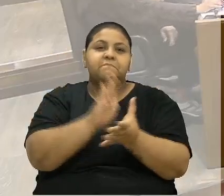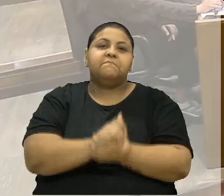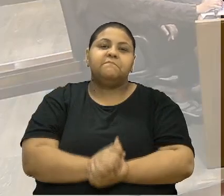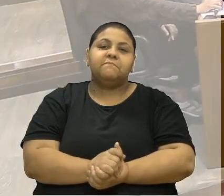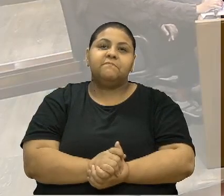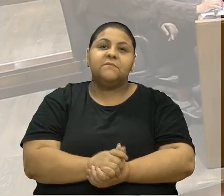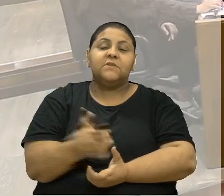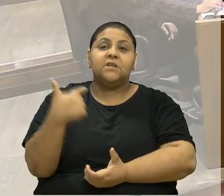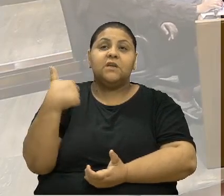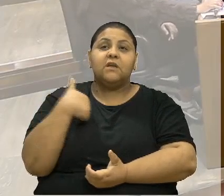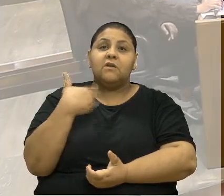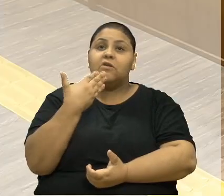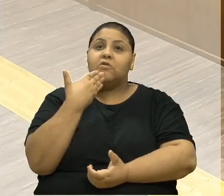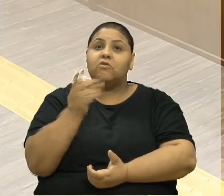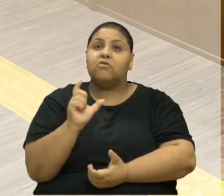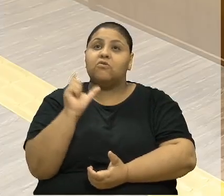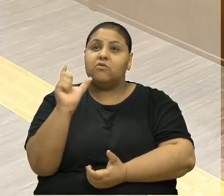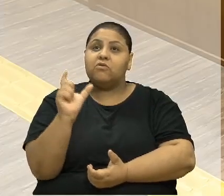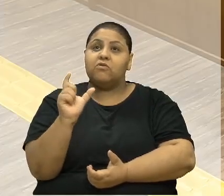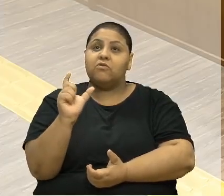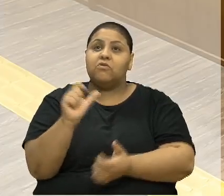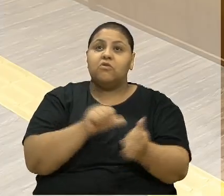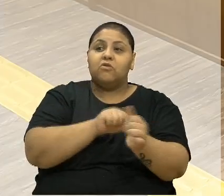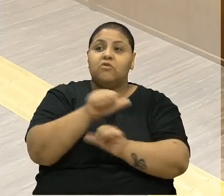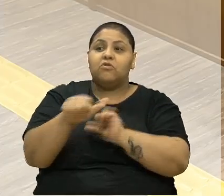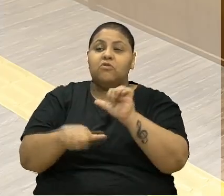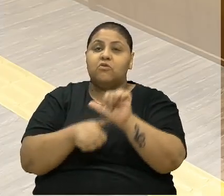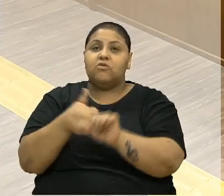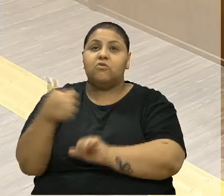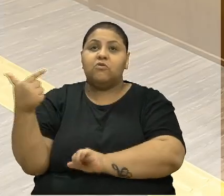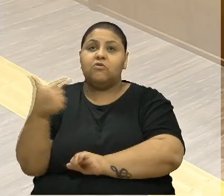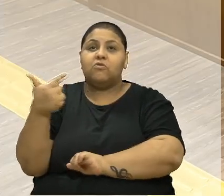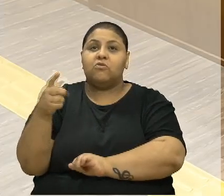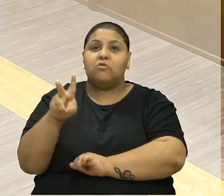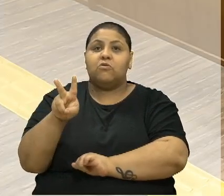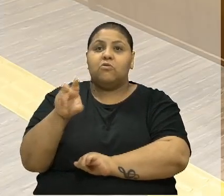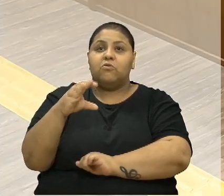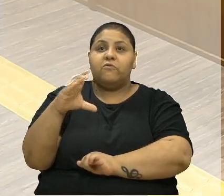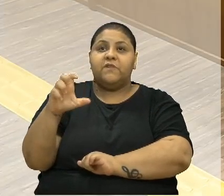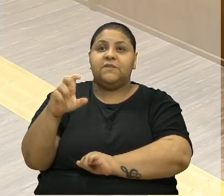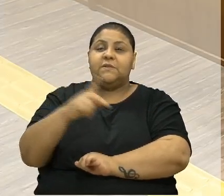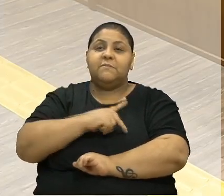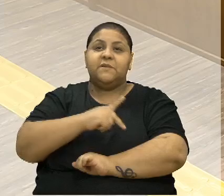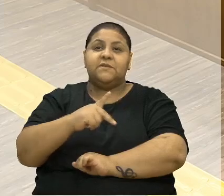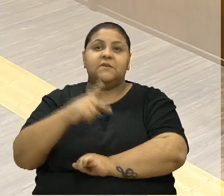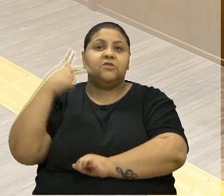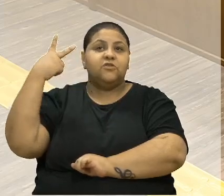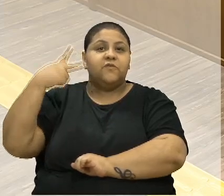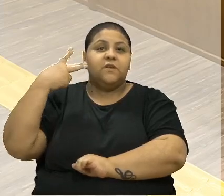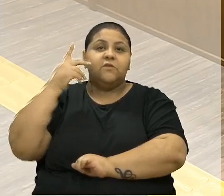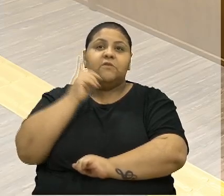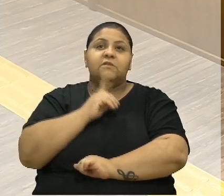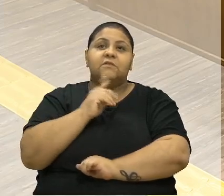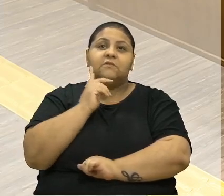Lucas, eu queria pedir a palavra em discussão, então passo para o segundo vice-presidente, vereador Renato Oliveira.